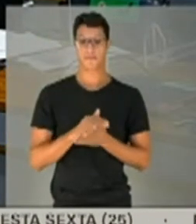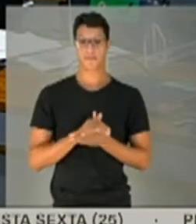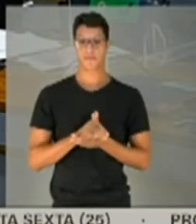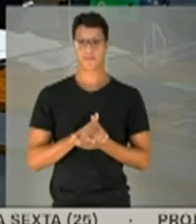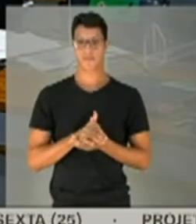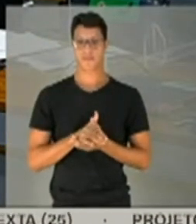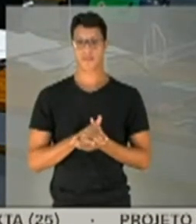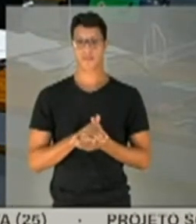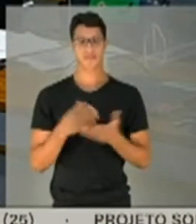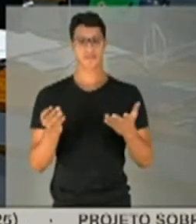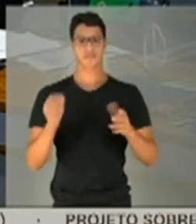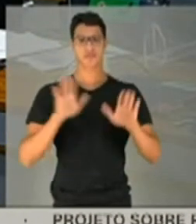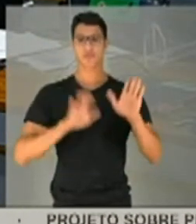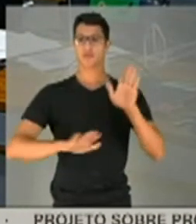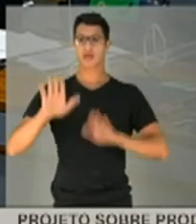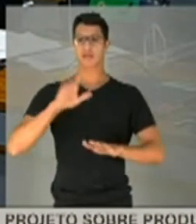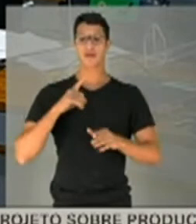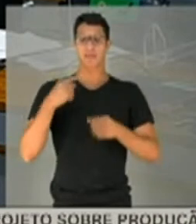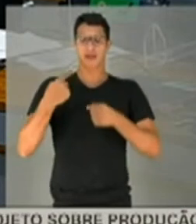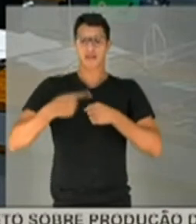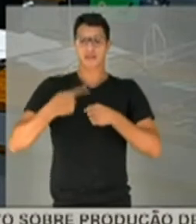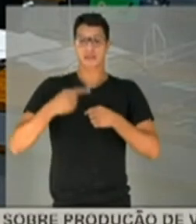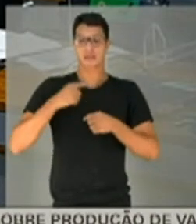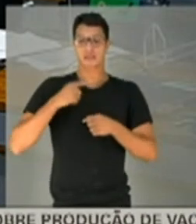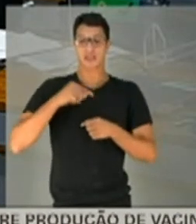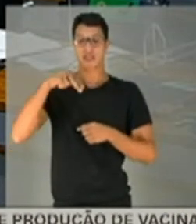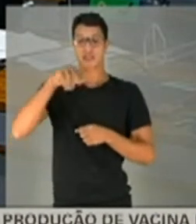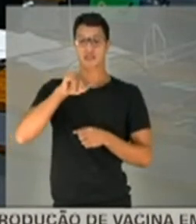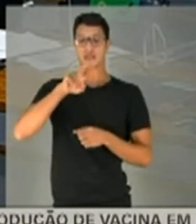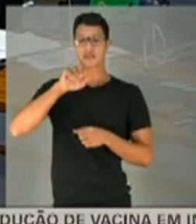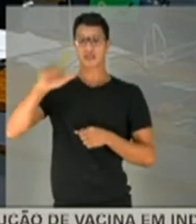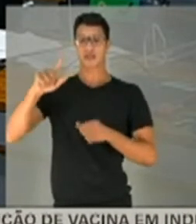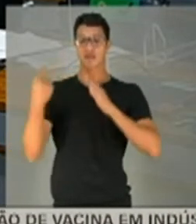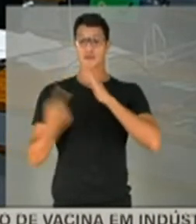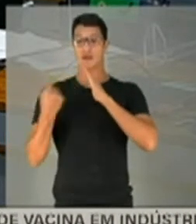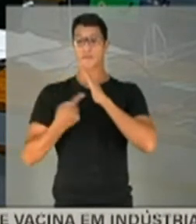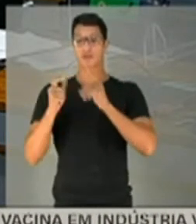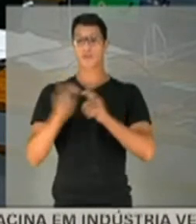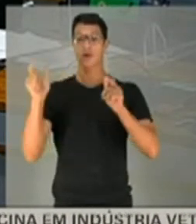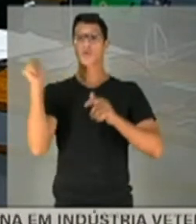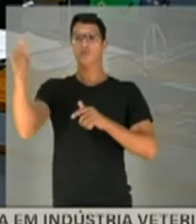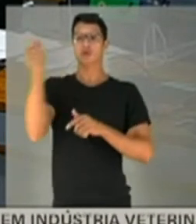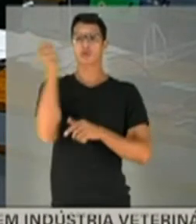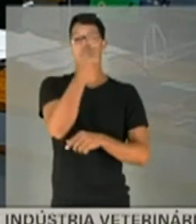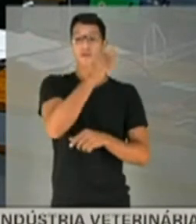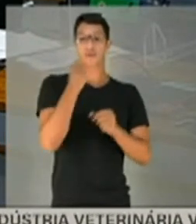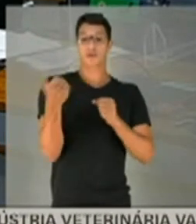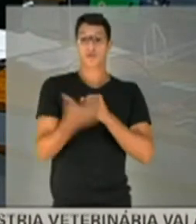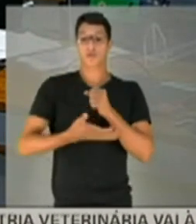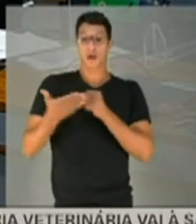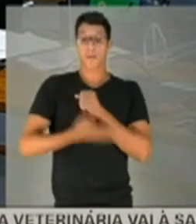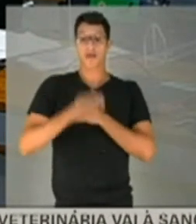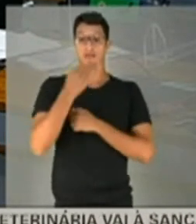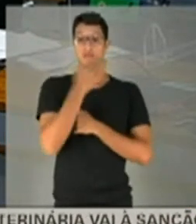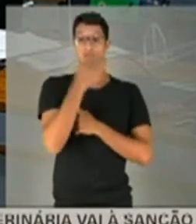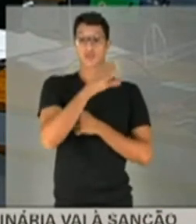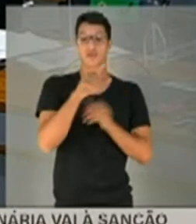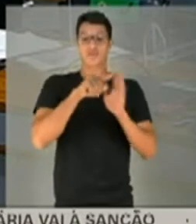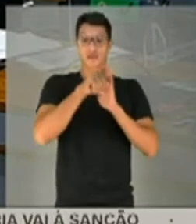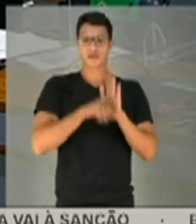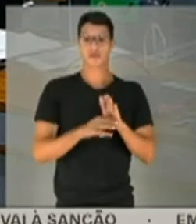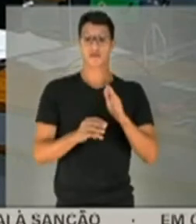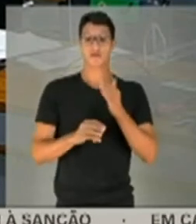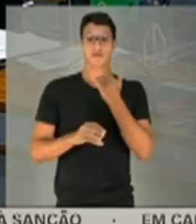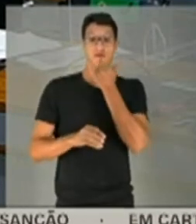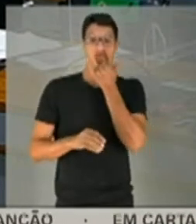Que é isso? É só pegar essas cidades aí que tem níveis de isolamento maior do que outras. Qual é a base científica